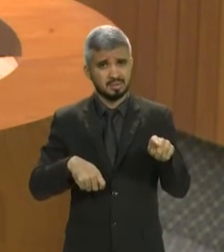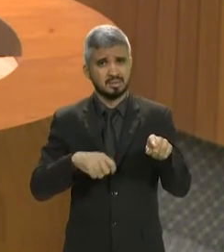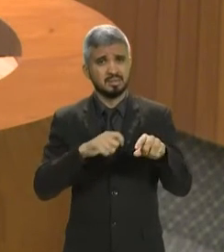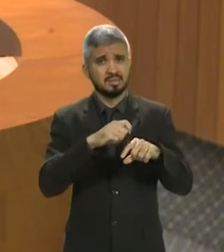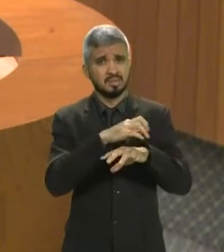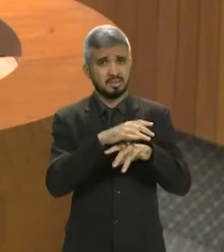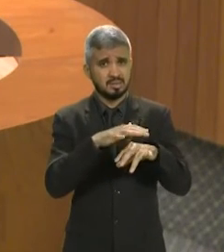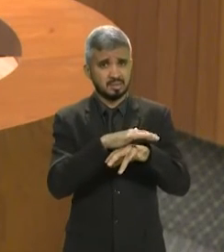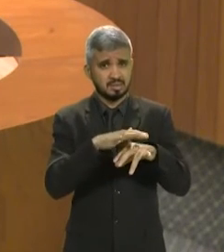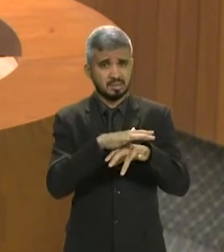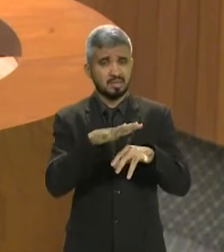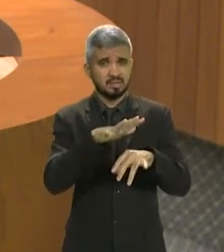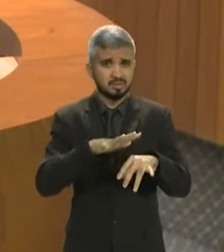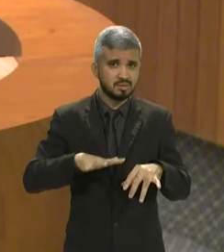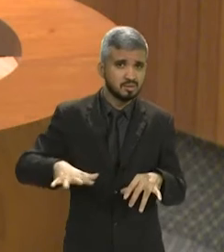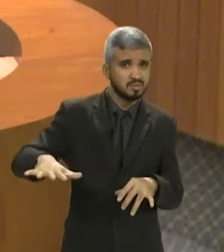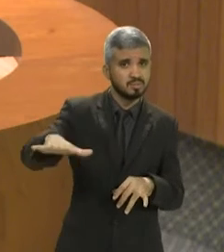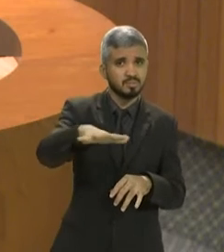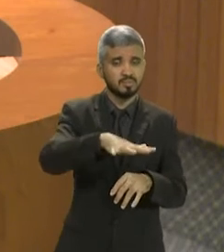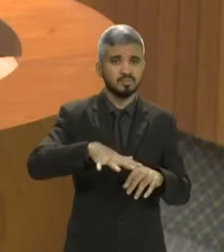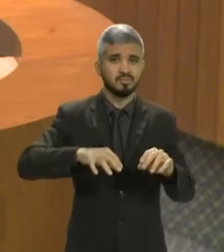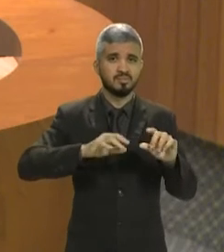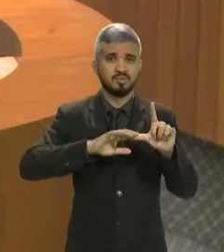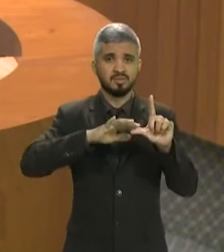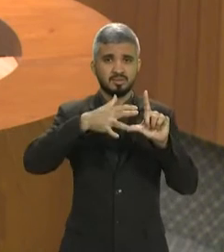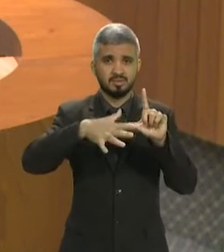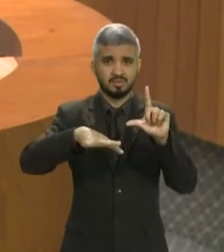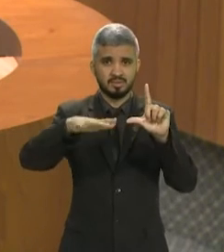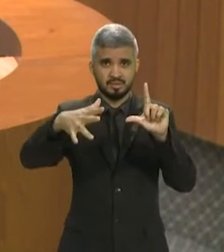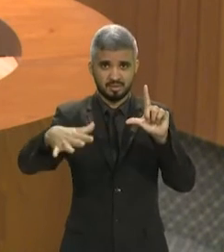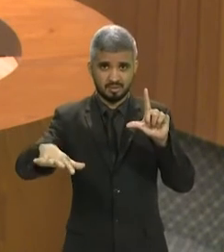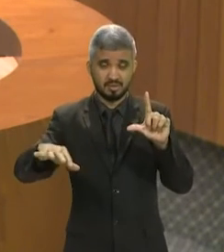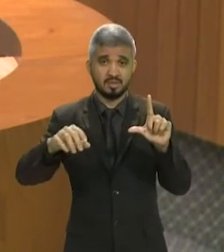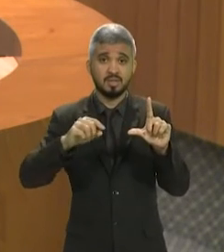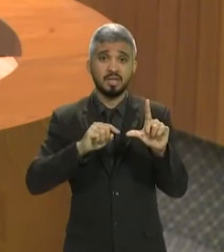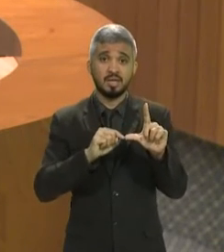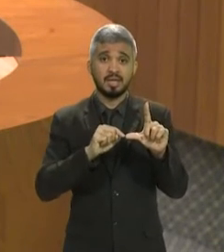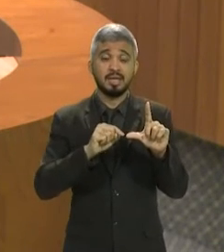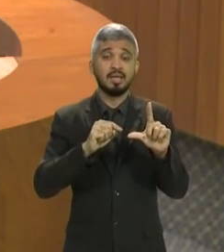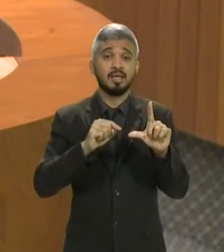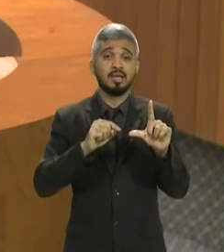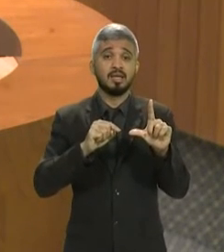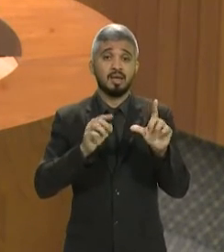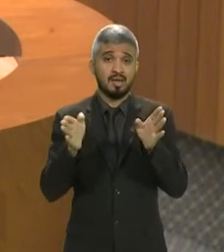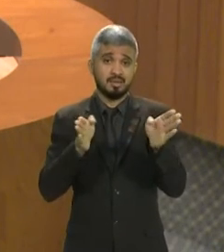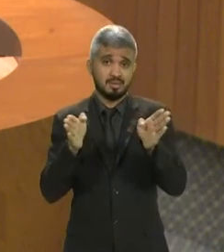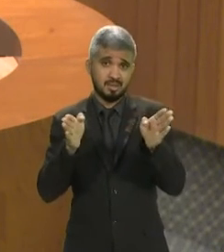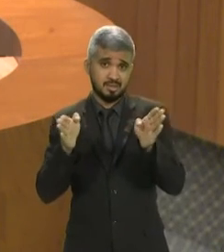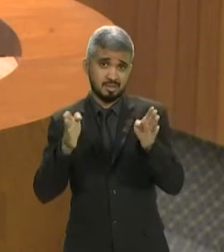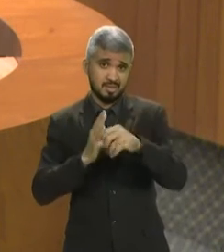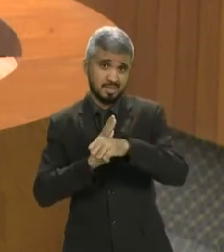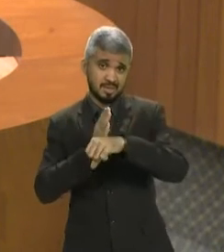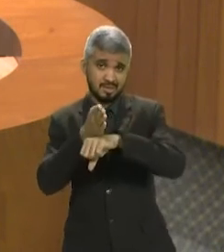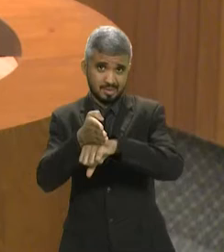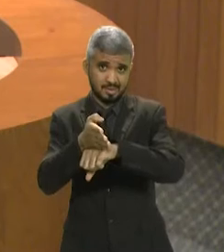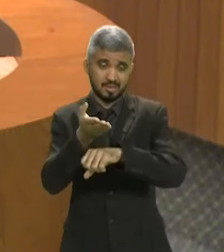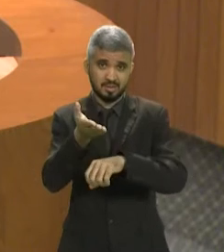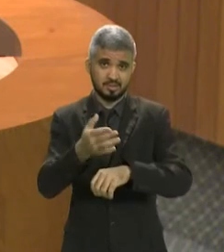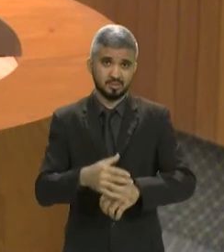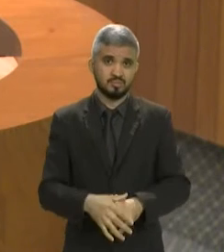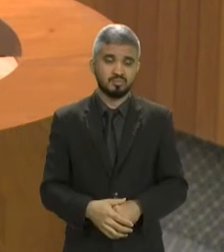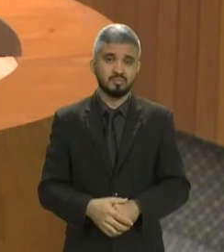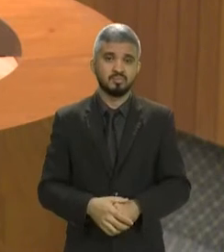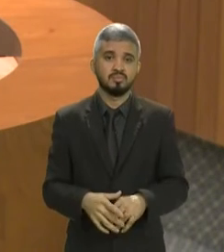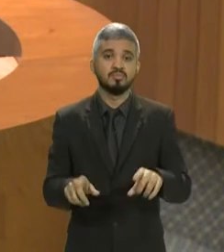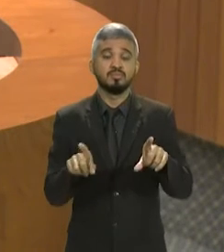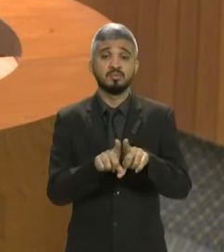naquela região dos Lençóis, tem acesso, e também essa estrada é a porta de